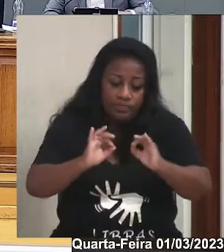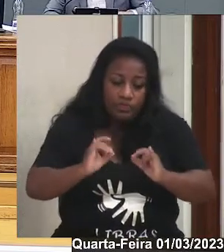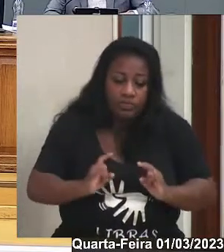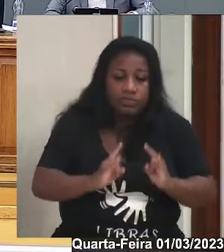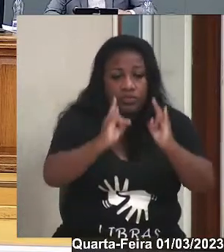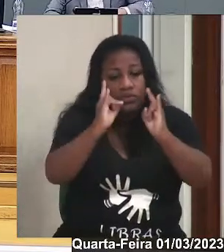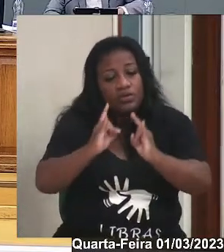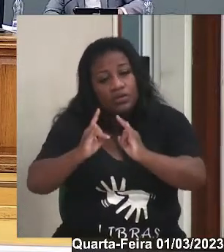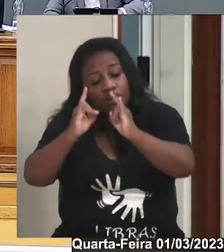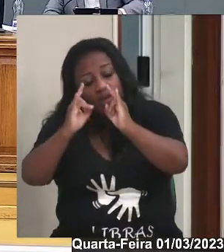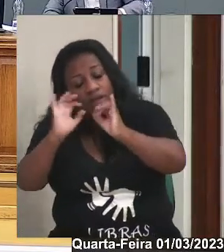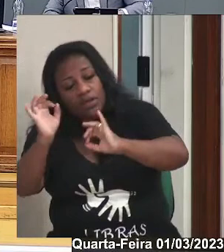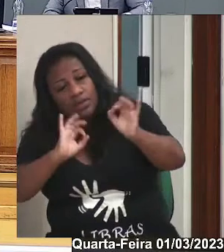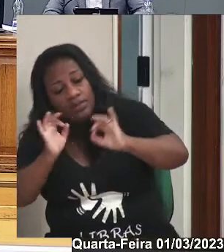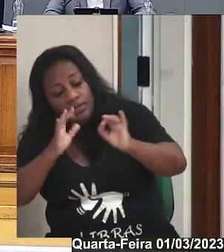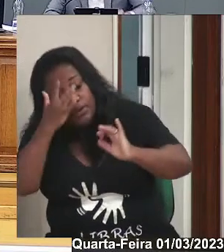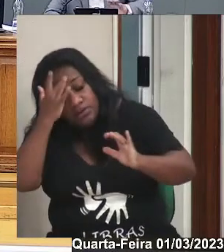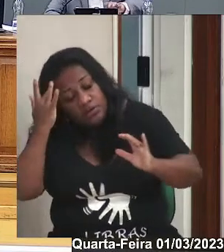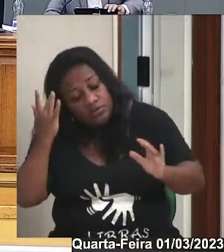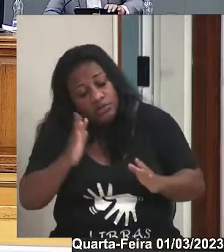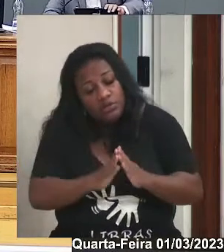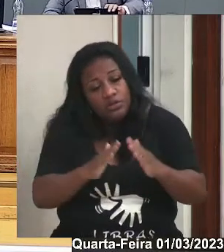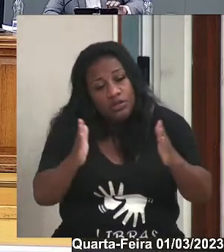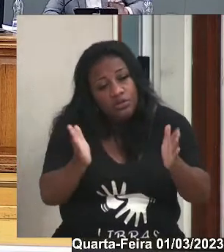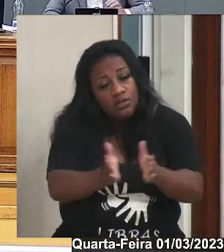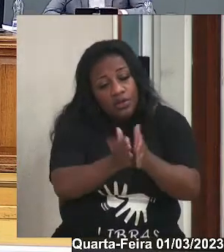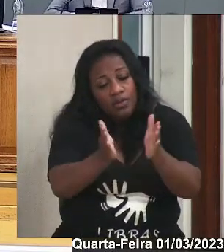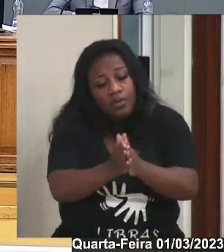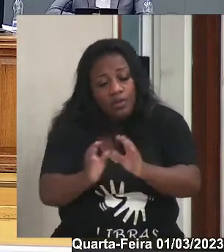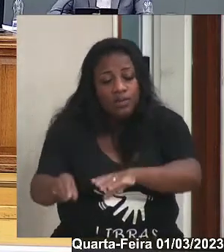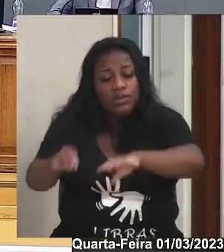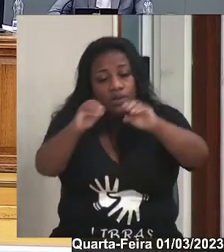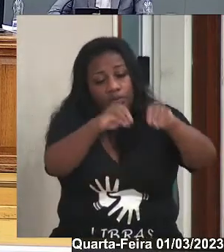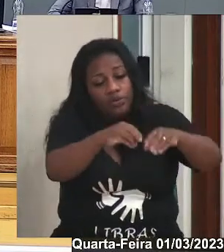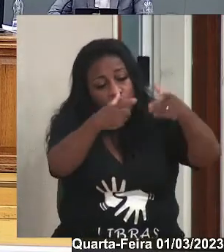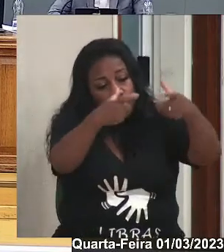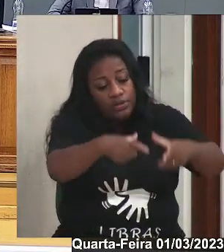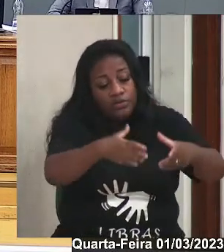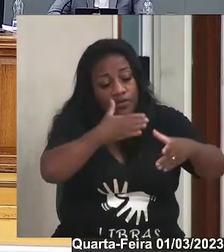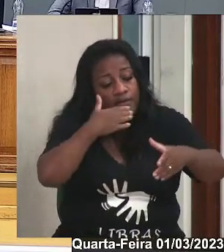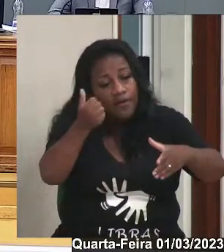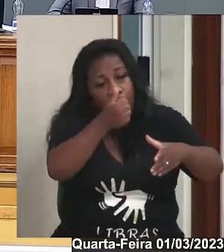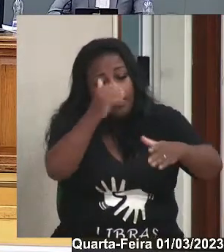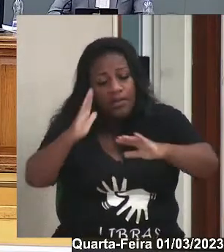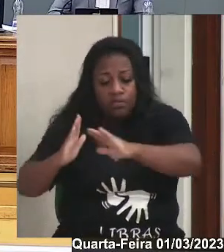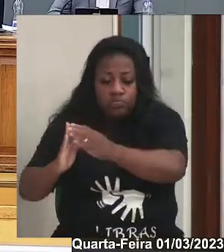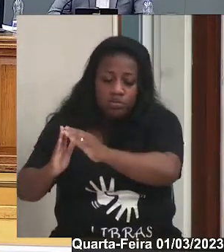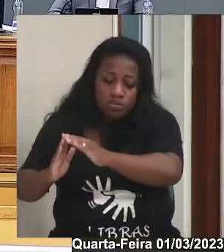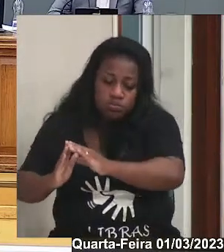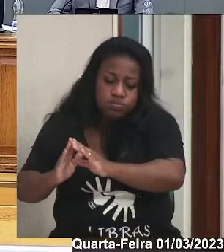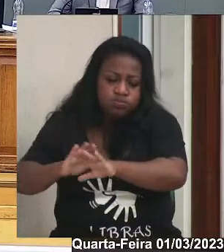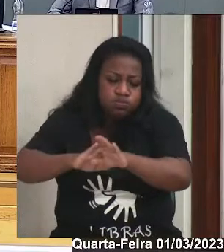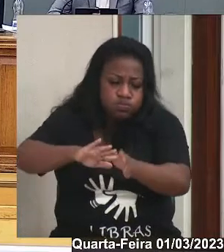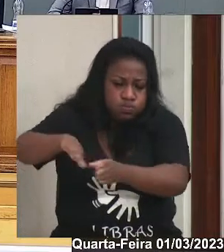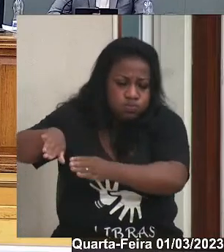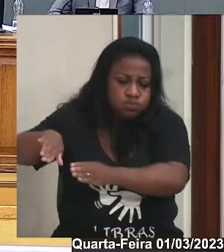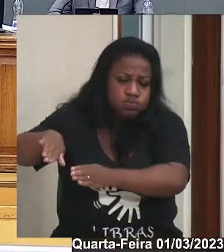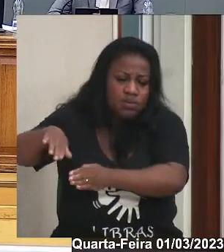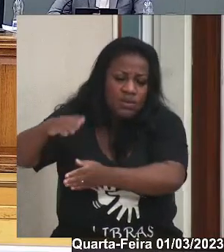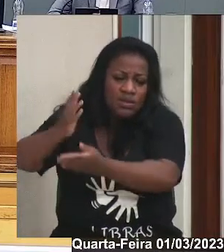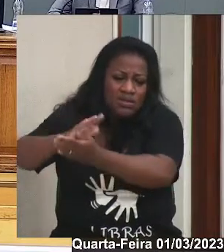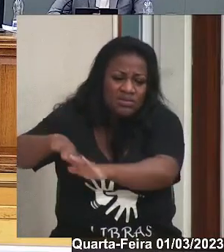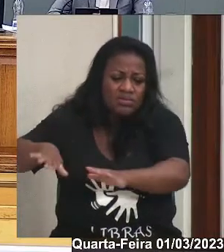no conjunto habitacional Pombas Botucatu 3, endereço Paranapanema, Rio Preto, 8, Paranapanema, Embu das